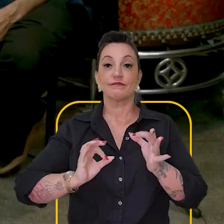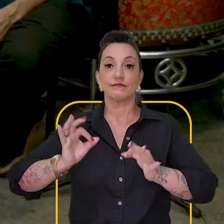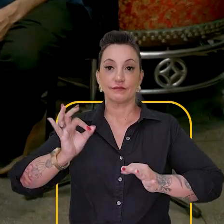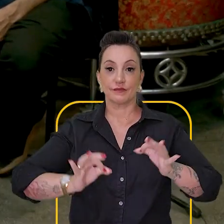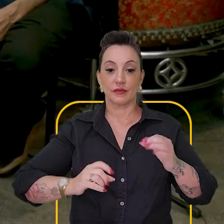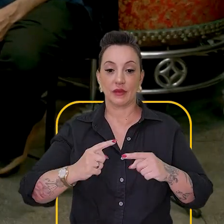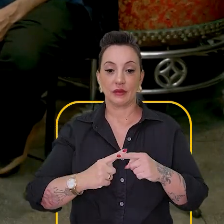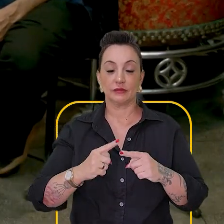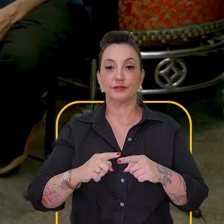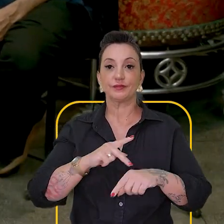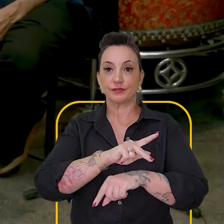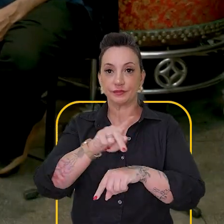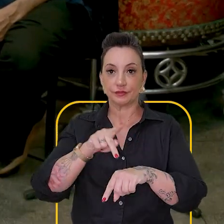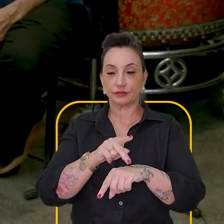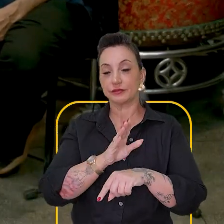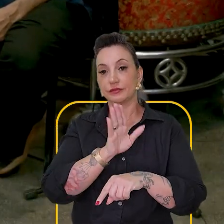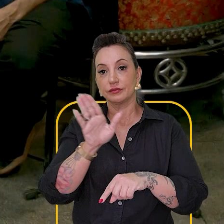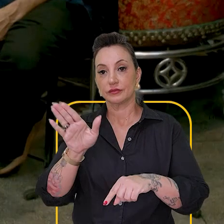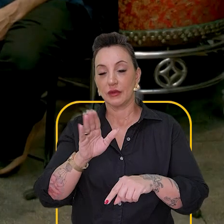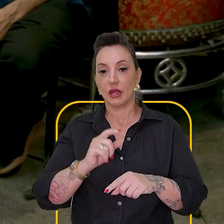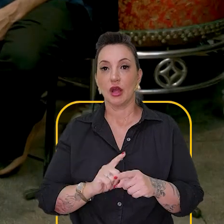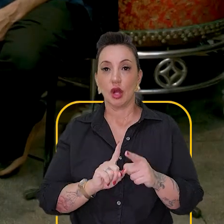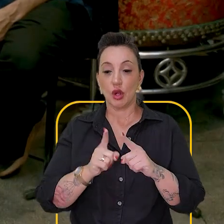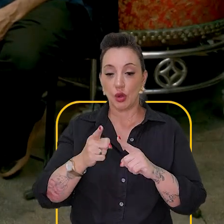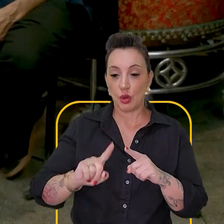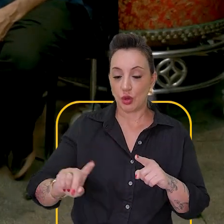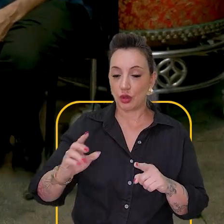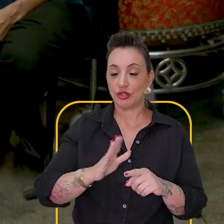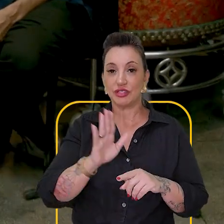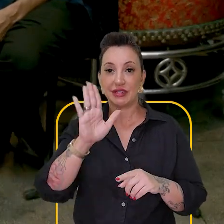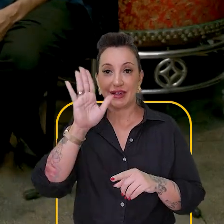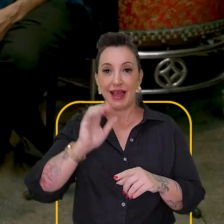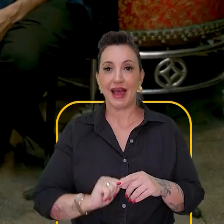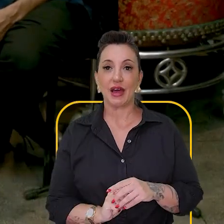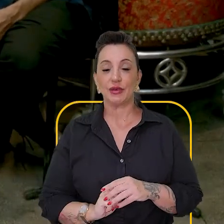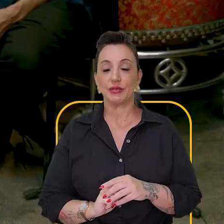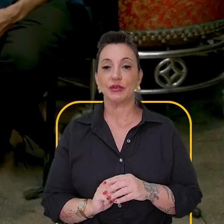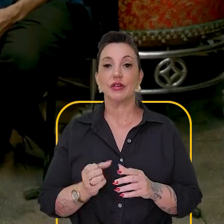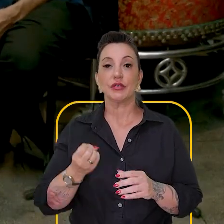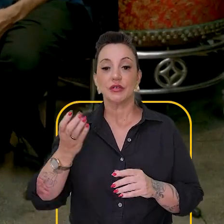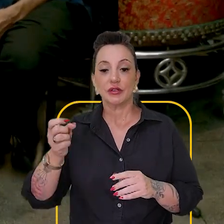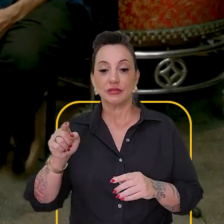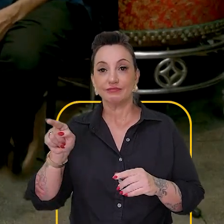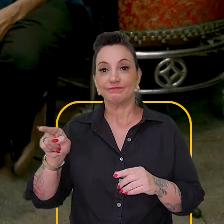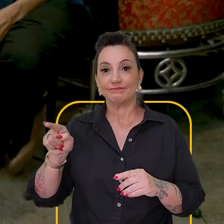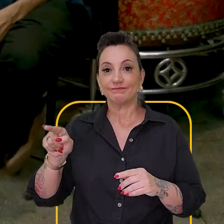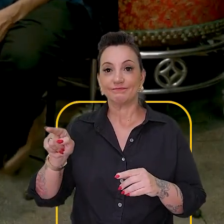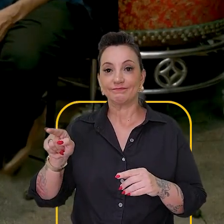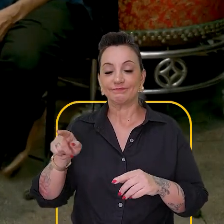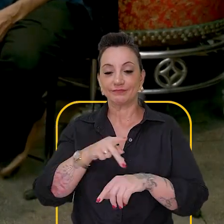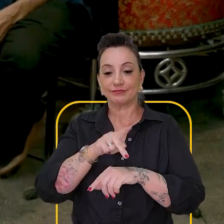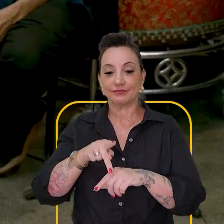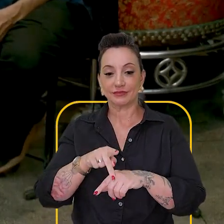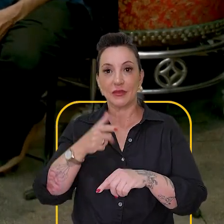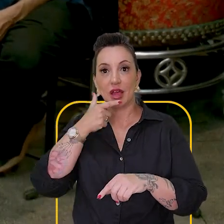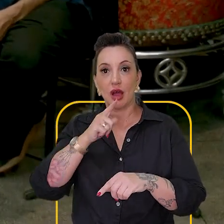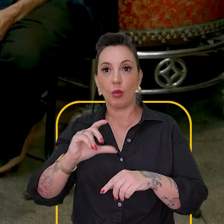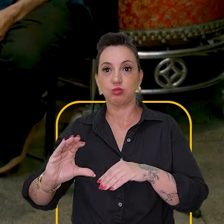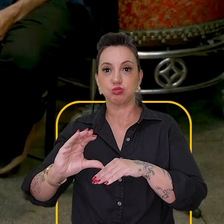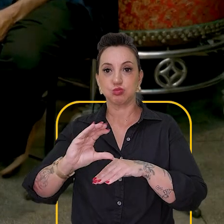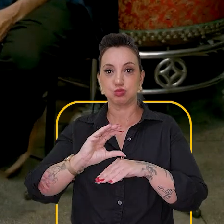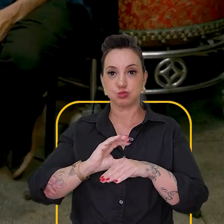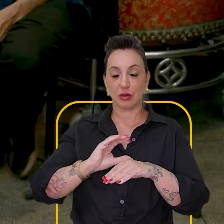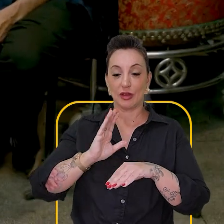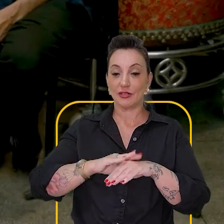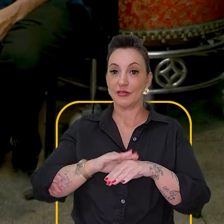é só dura quem chega até ser Injusto né porque você vai para um país longe caro para você ir lá